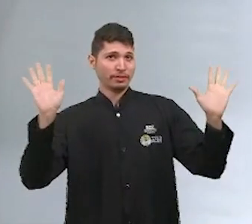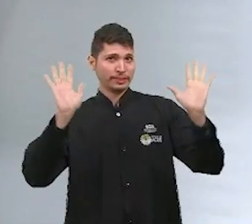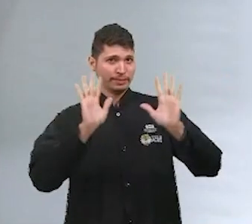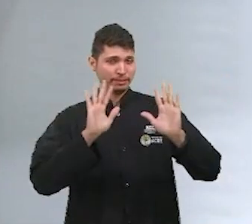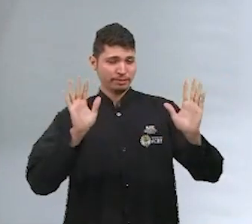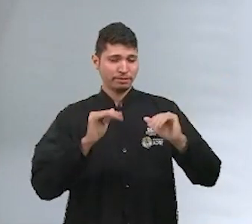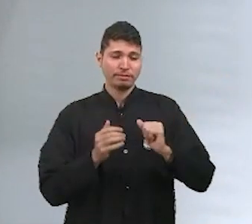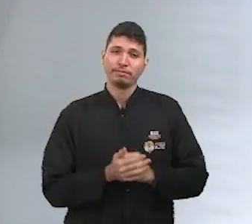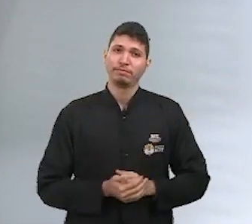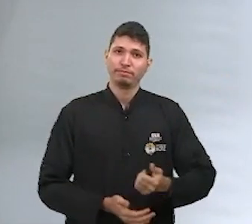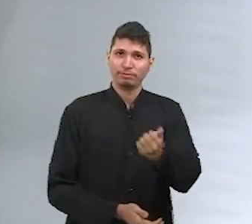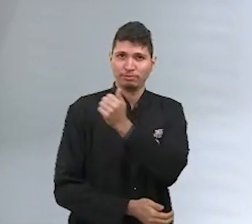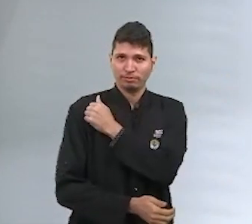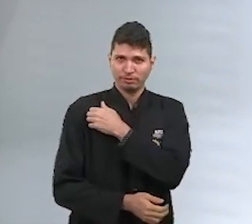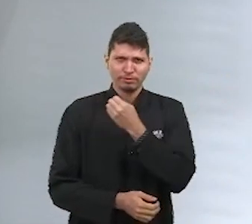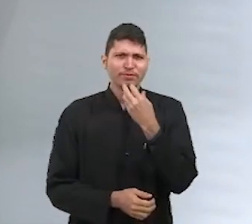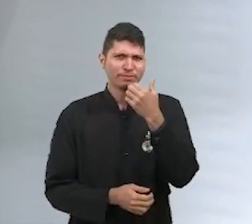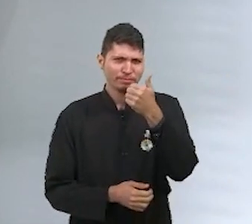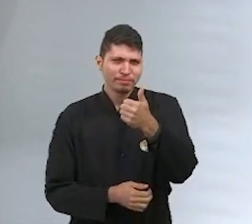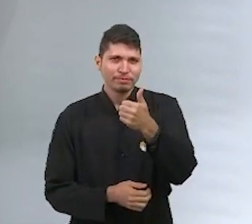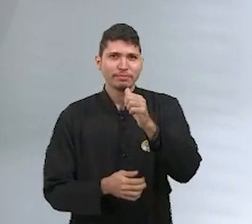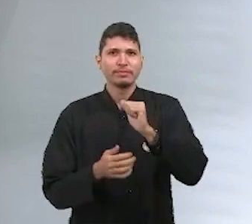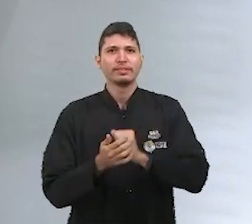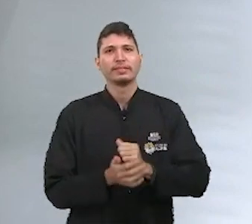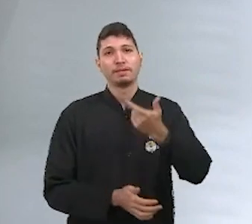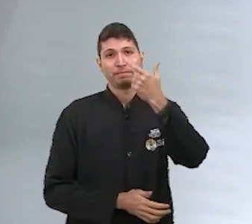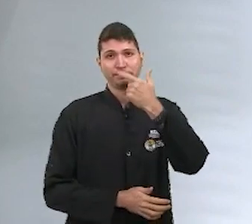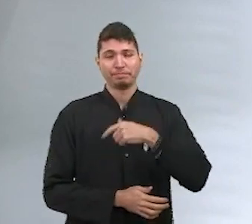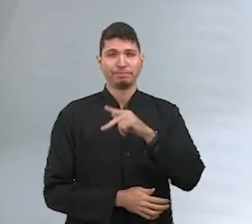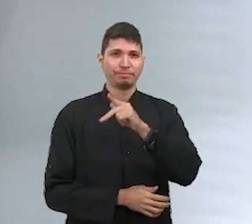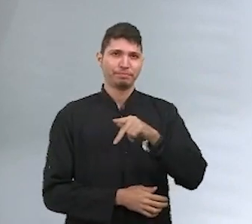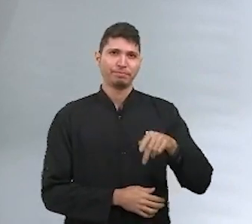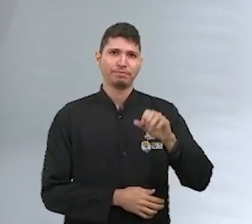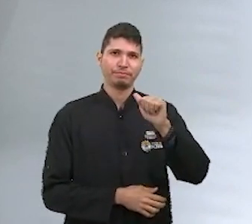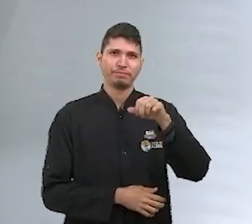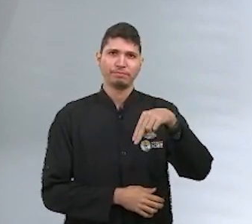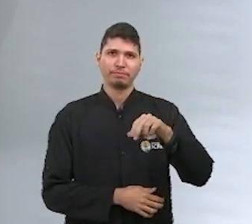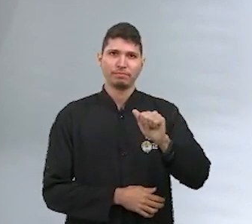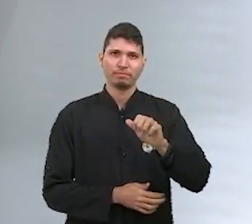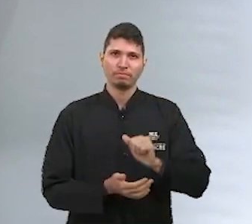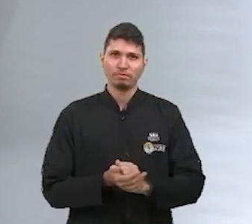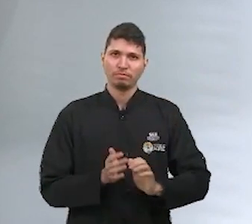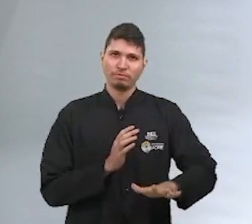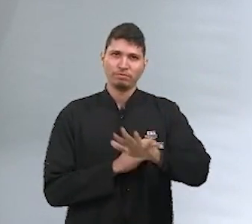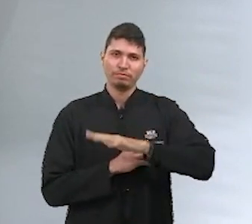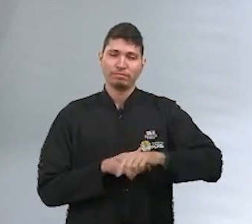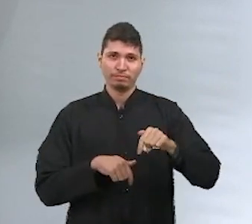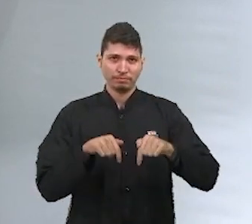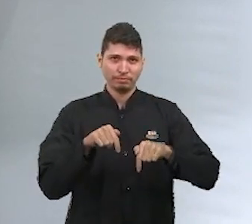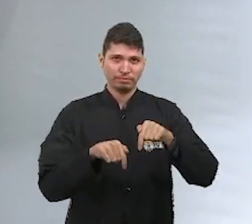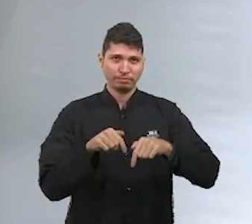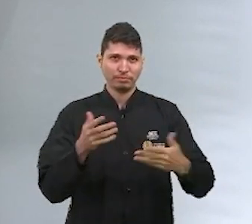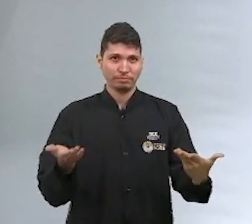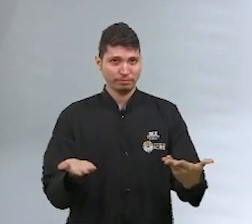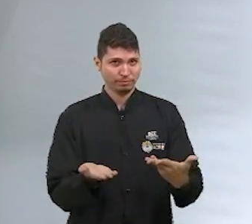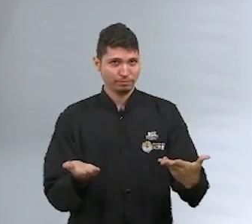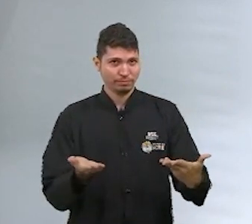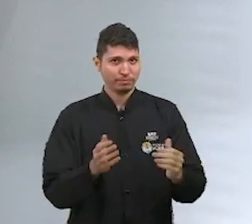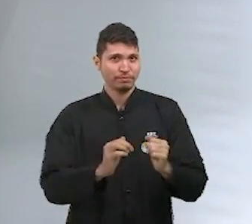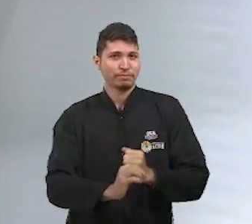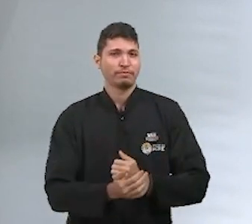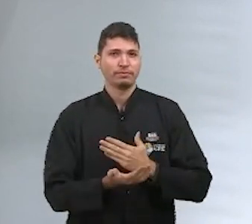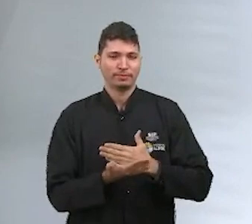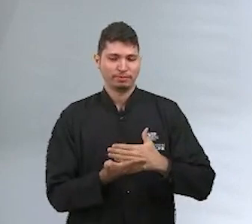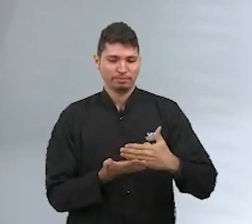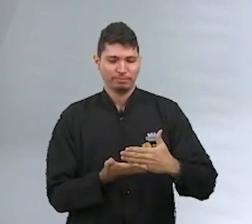Olá, querida estudante, tudo bem com vocês? Eu sou a professora Ana Caroline, professora do componente de Química, e hoje vamos para